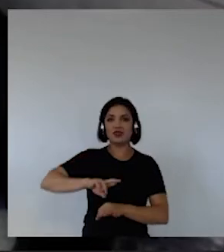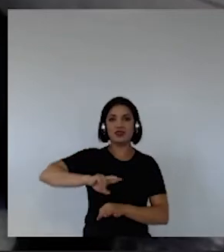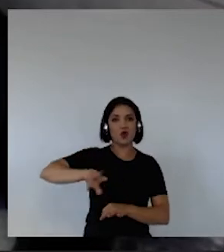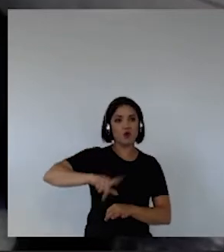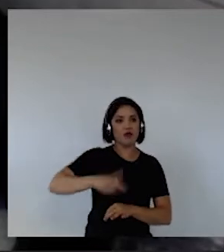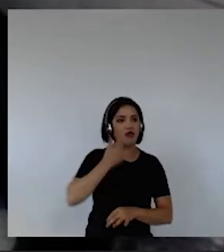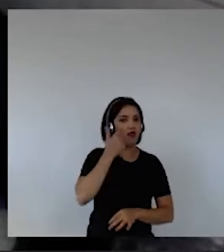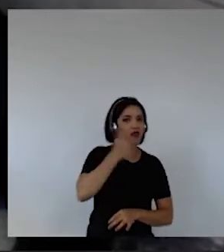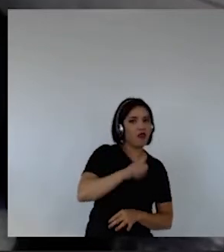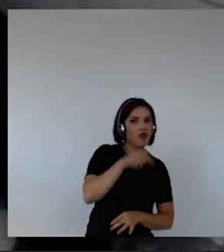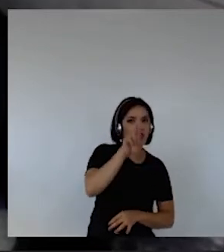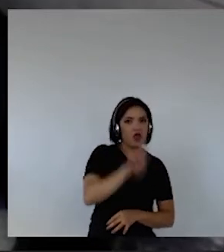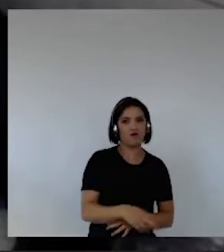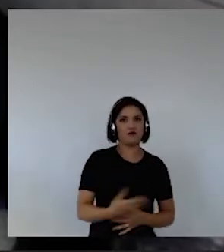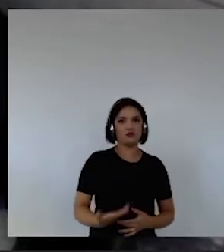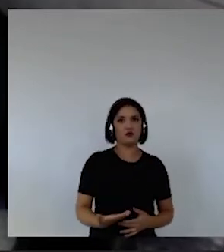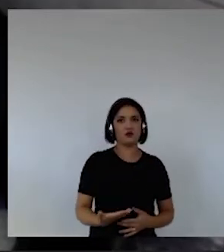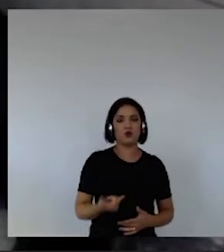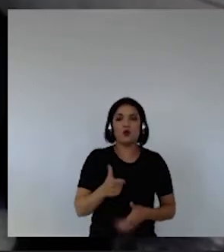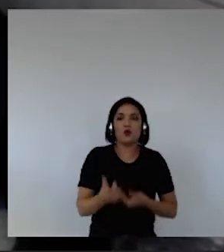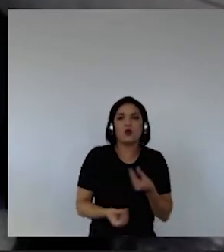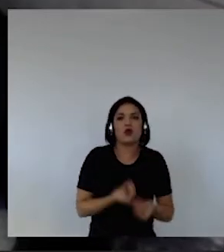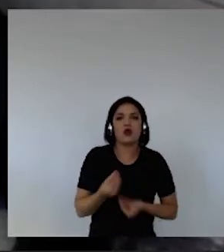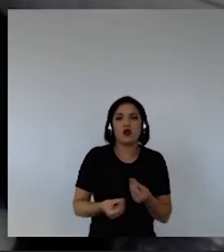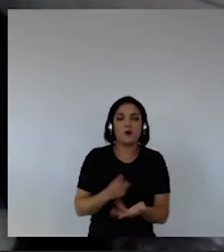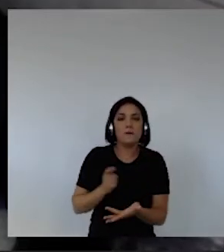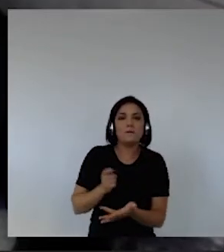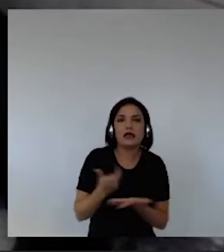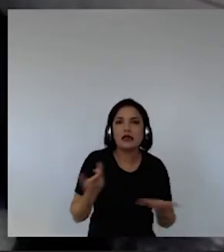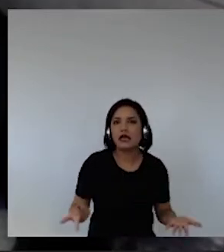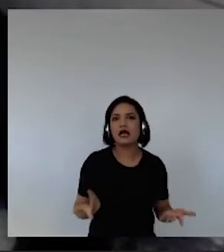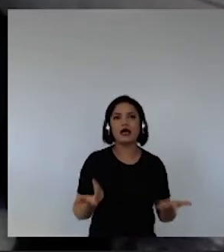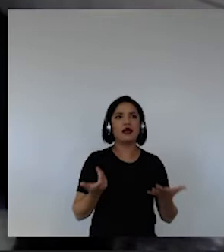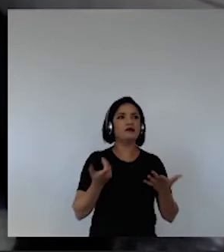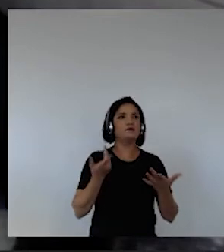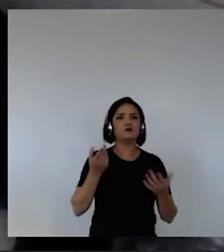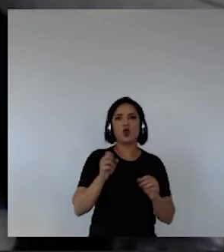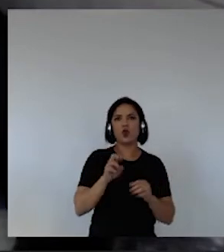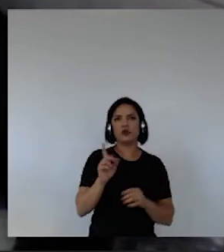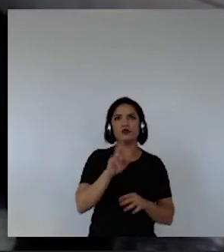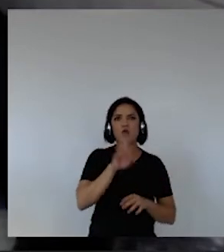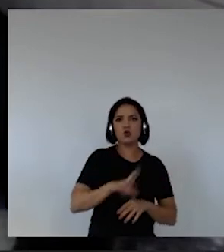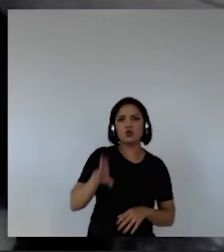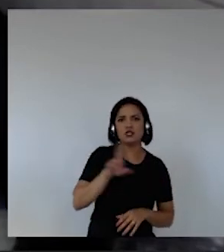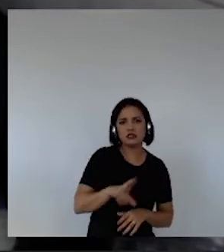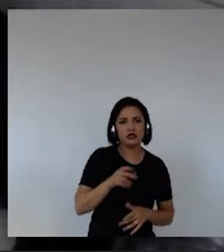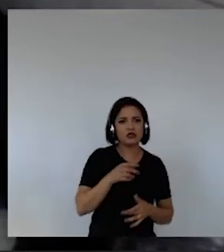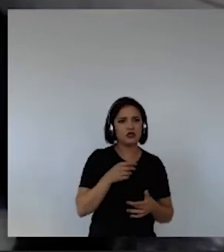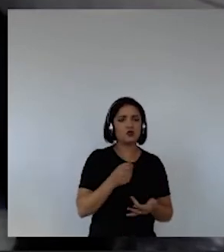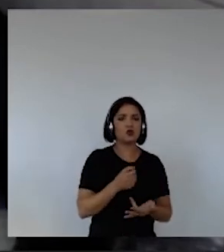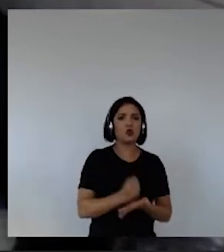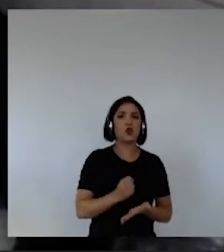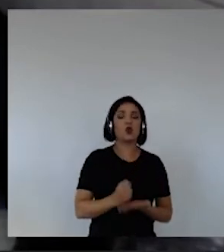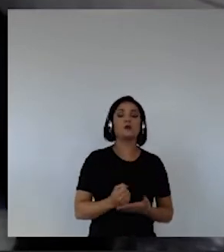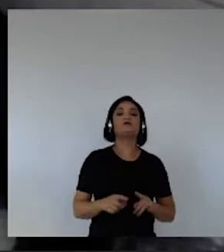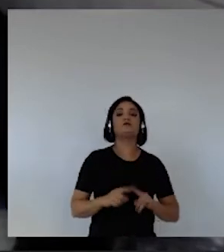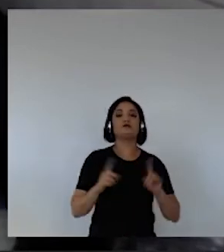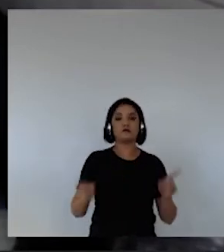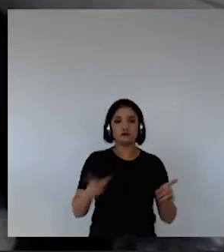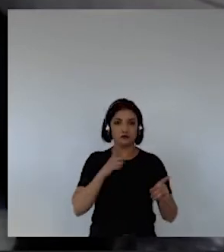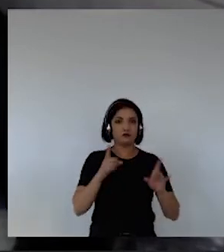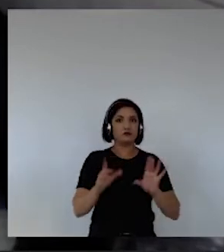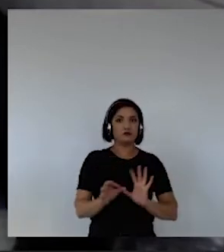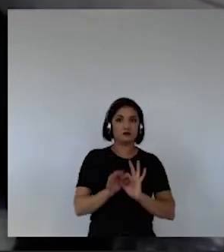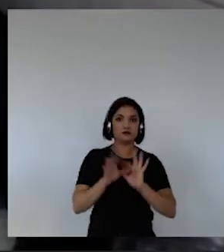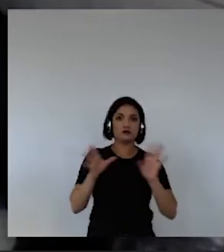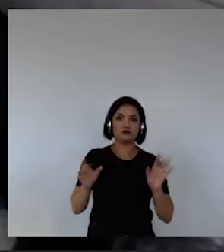revisional. Você não tem como entregar ou pagar, não está consumindo aquilo que você pactuou, está à sua